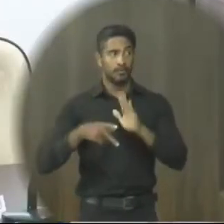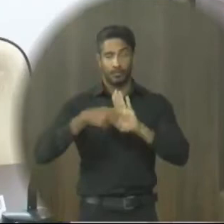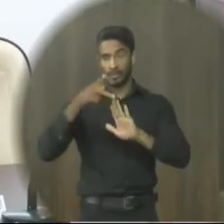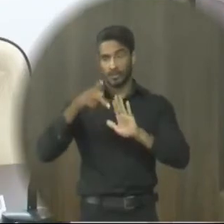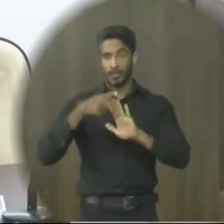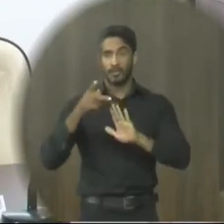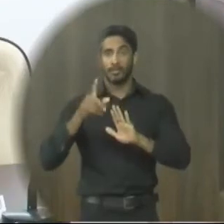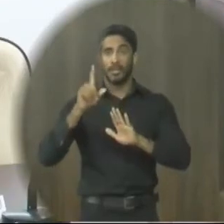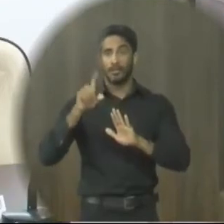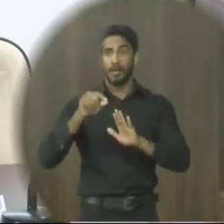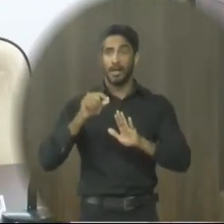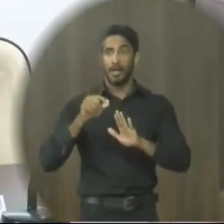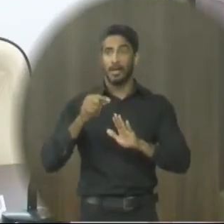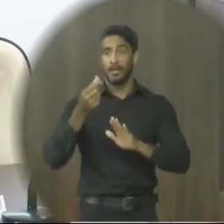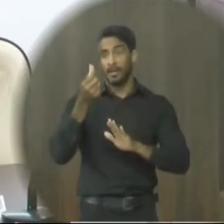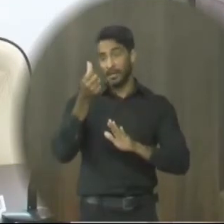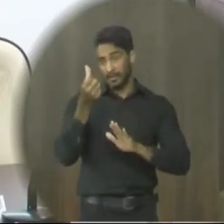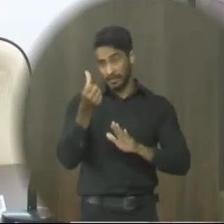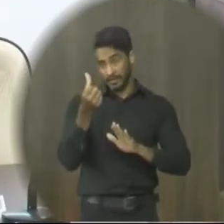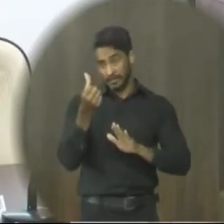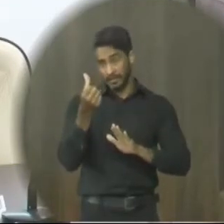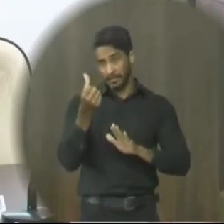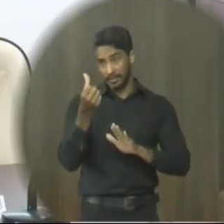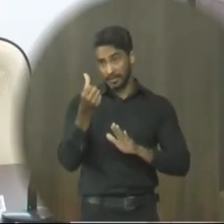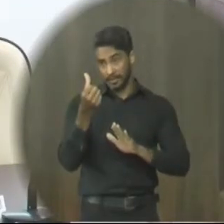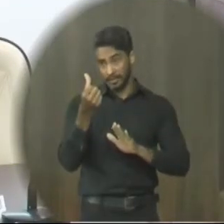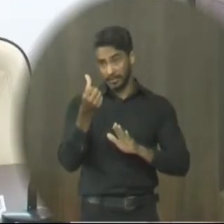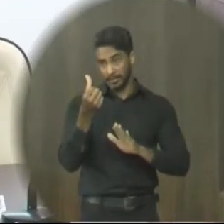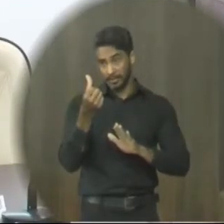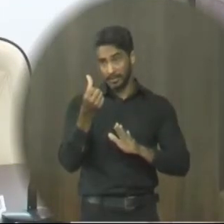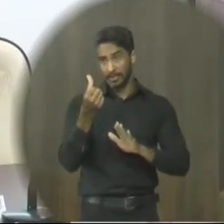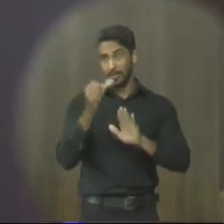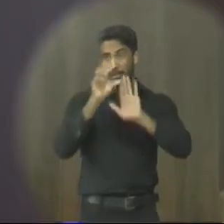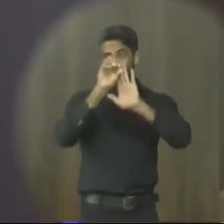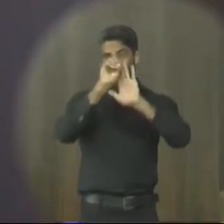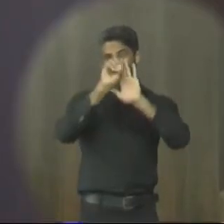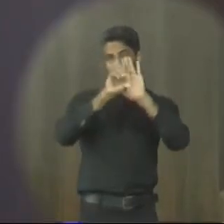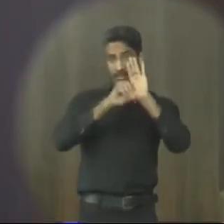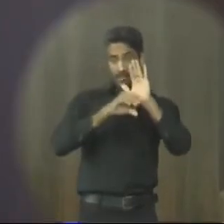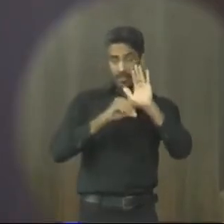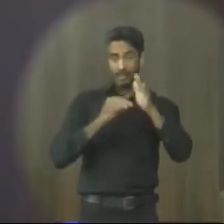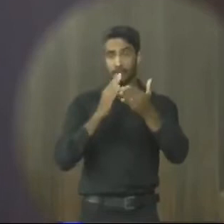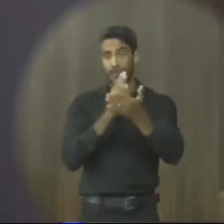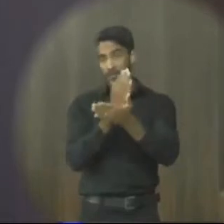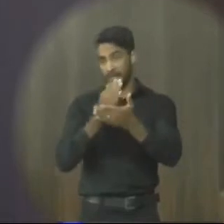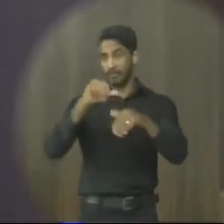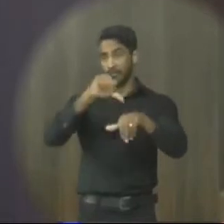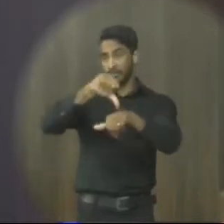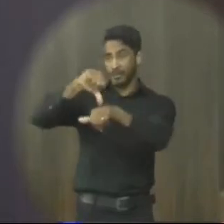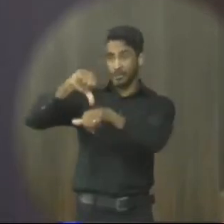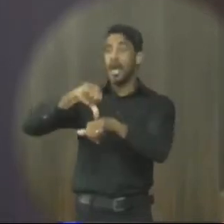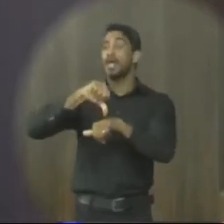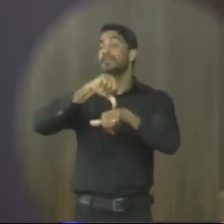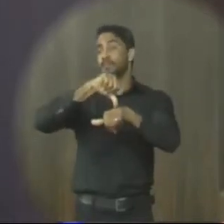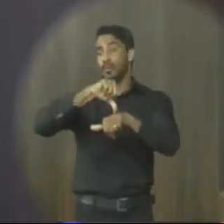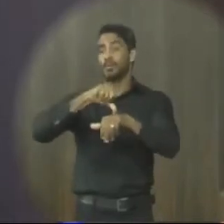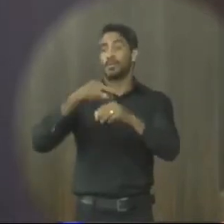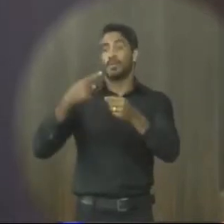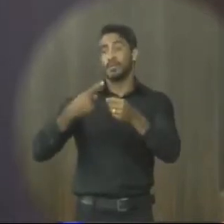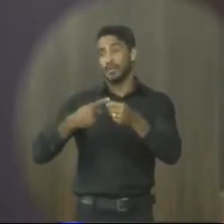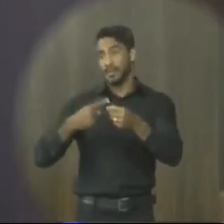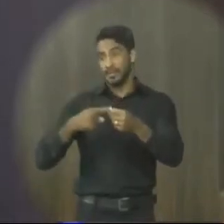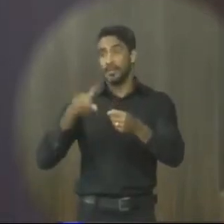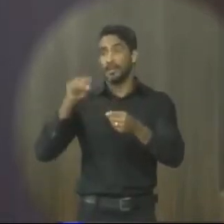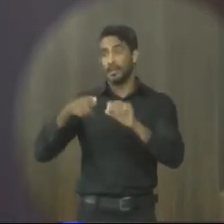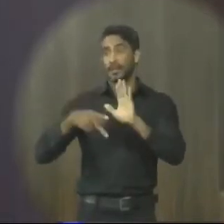é instalar 6 conjuntos, no mínimo 6 conjuntos de semáforo. Tem alguns, depois eu posso até te passar os pontos, né? Esse aí é o projeto